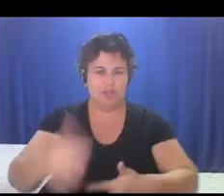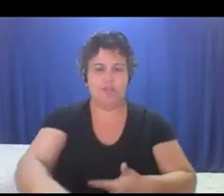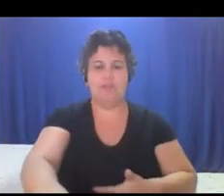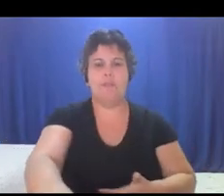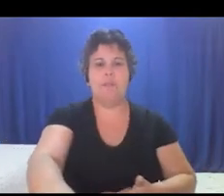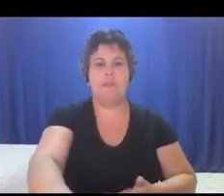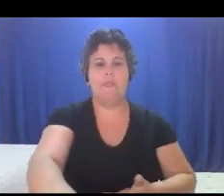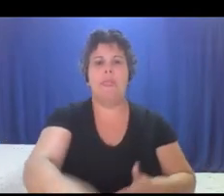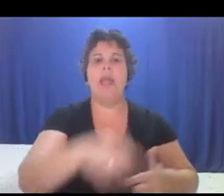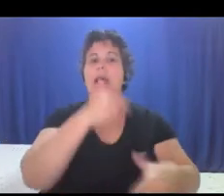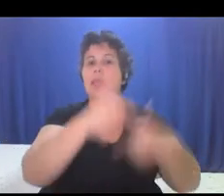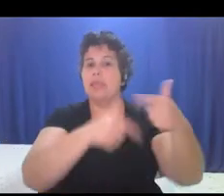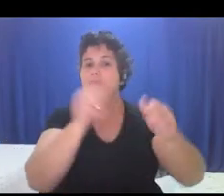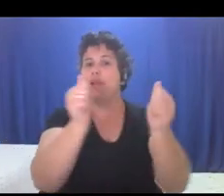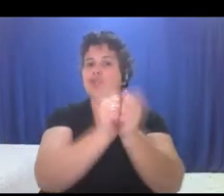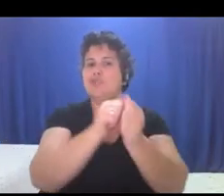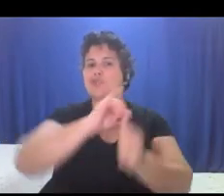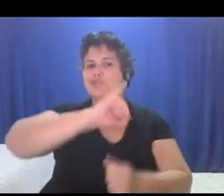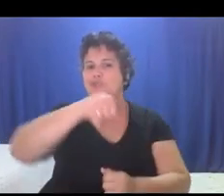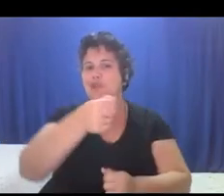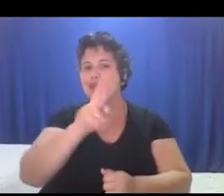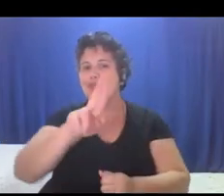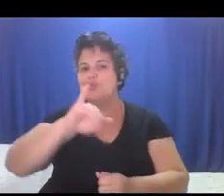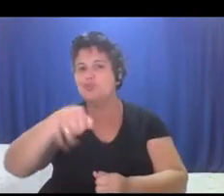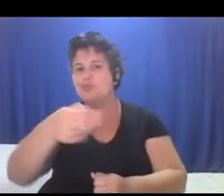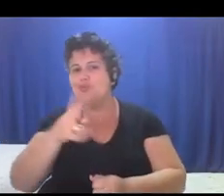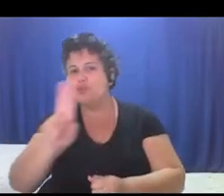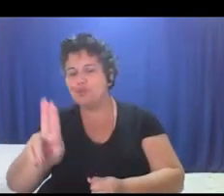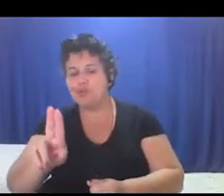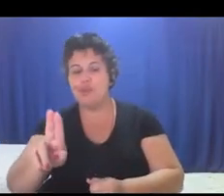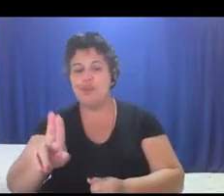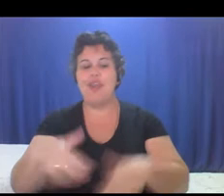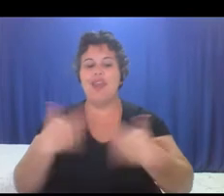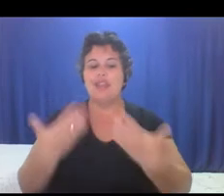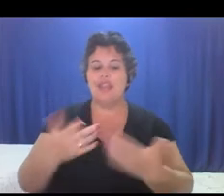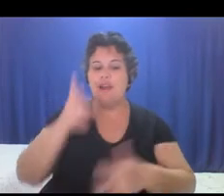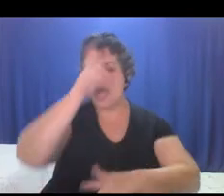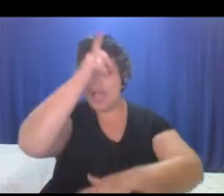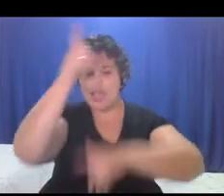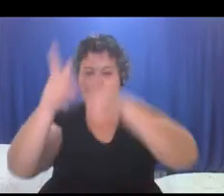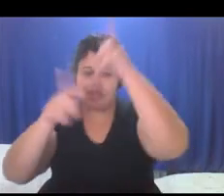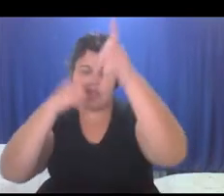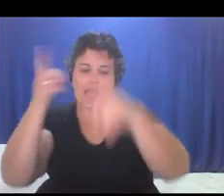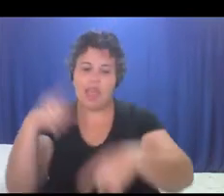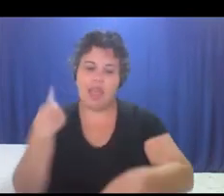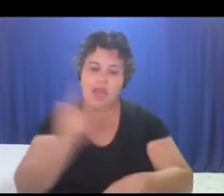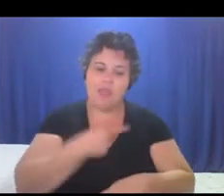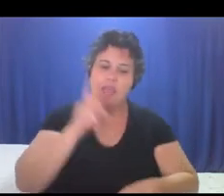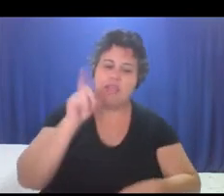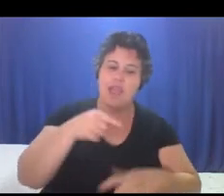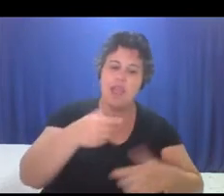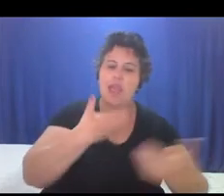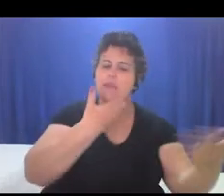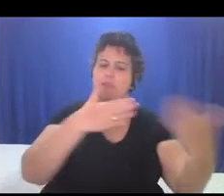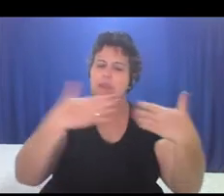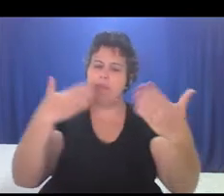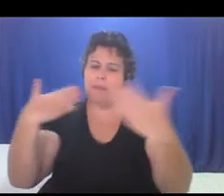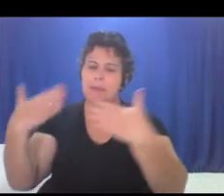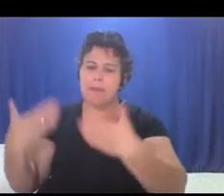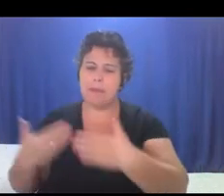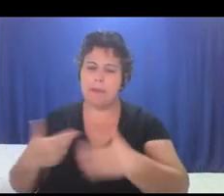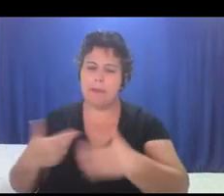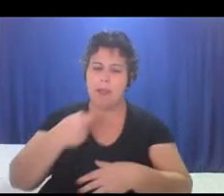trabalho com a Juju, que vai se apresentar também, e a ideia nossa é trocar um pouquinho sobre como a gente